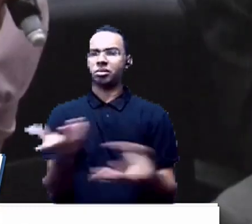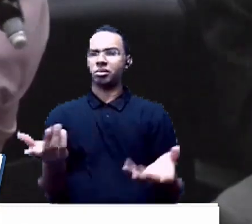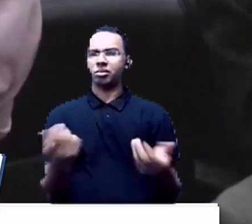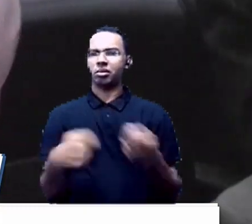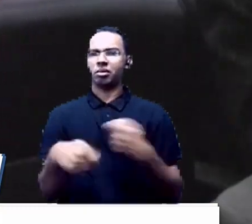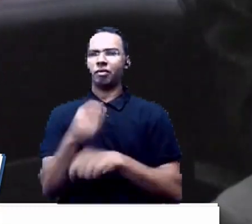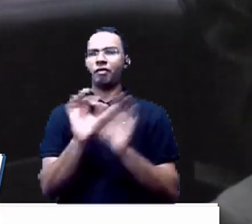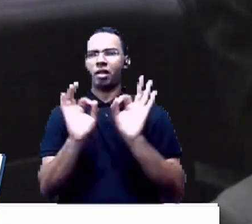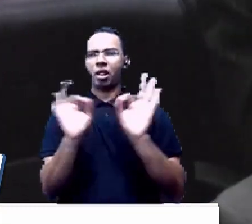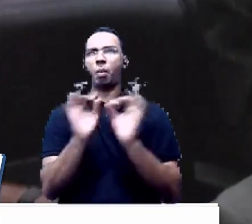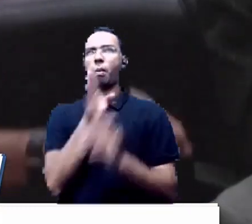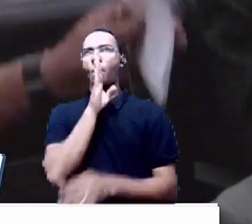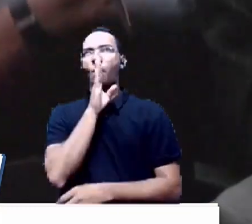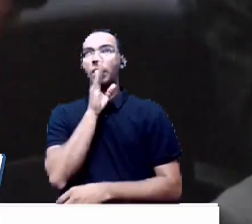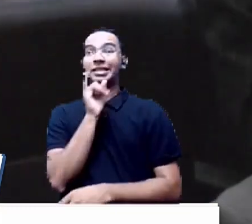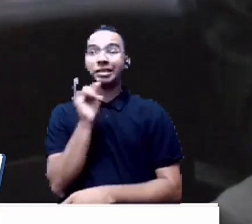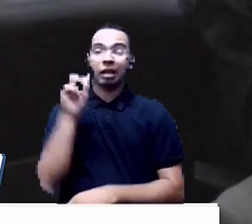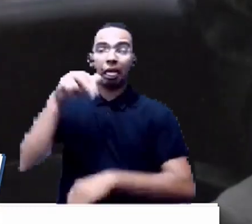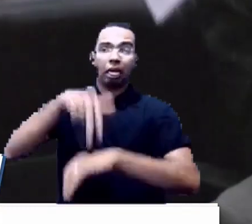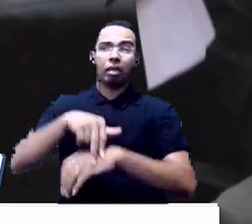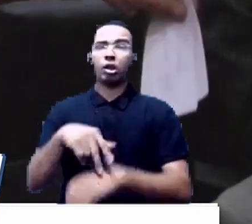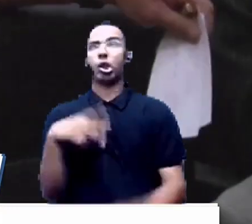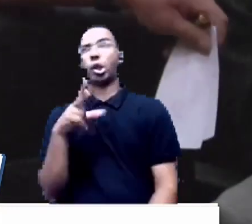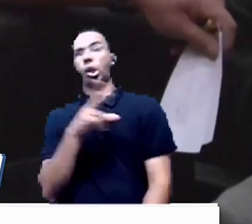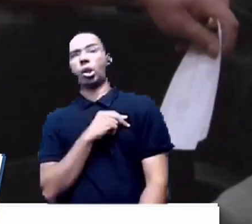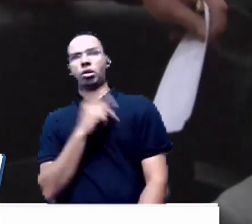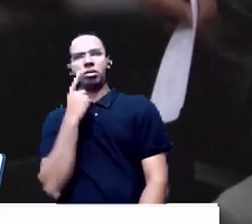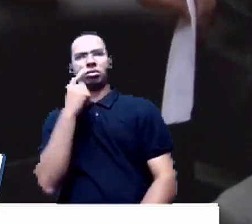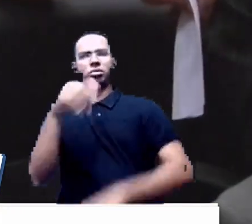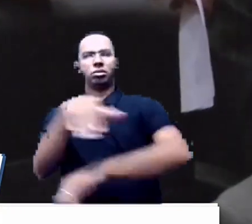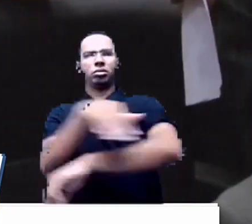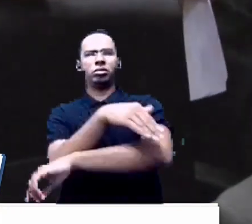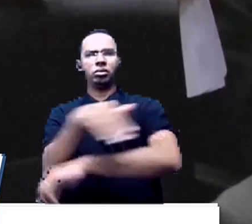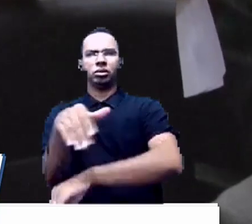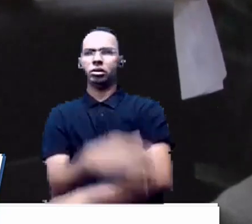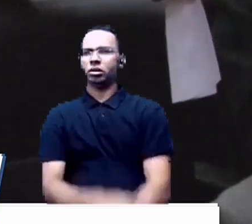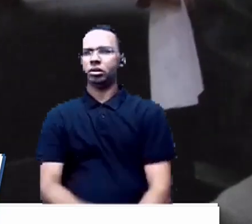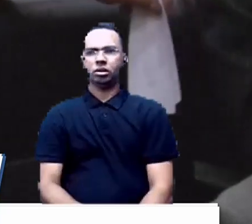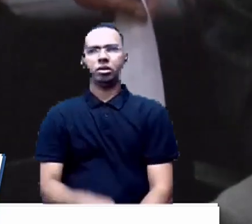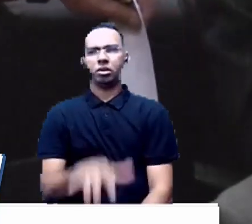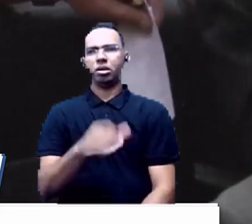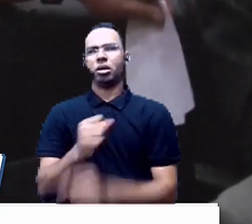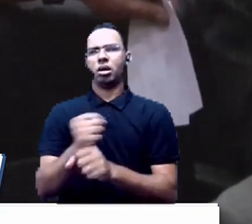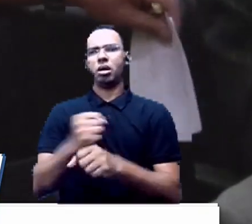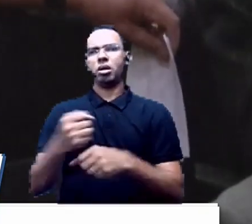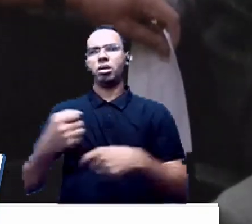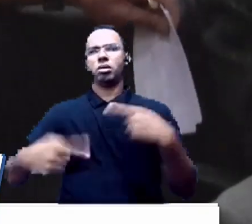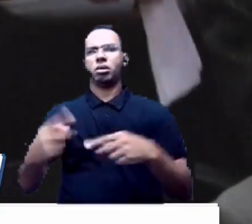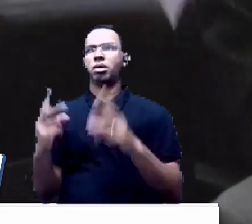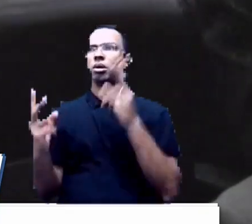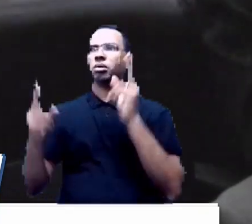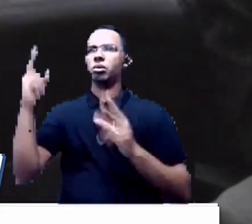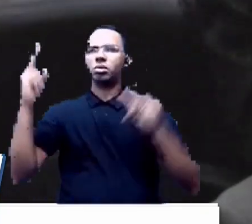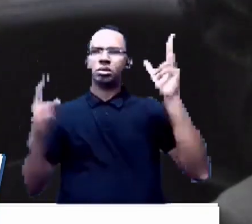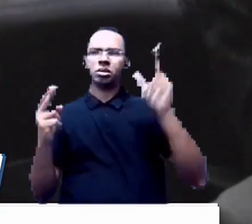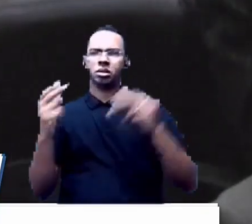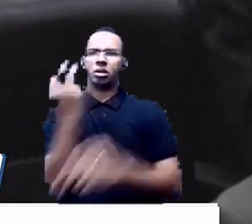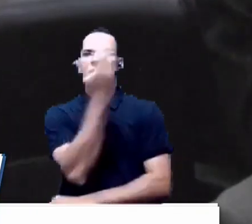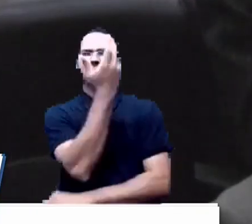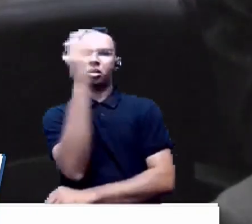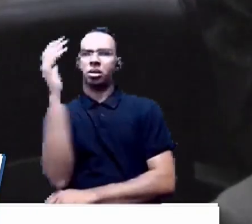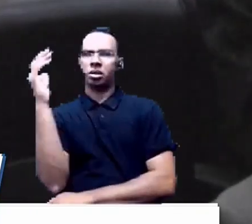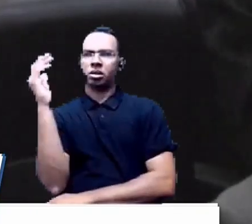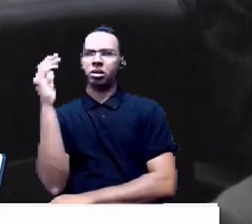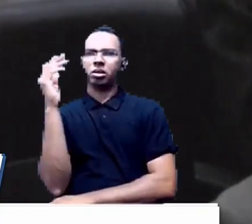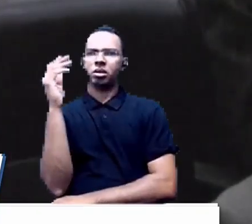Olha que o bicho está pegando. Nossa, eu vim pela avenida ali agora, é ano político, né? Não, estão cortando as árvores. Estão tirando as árvores que